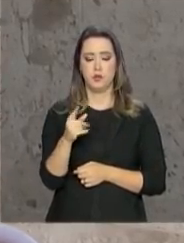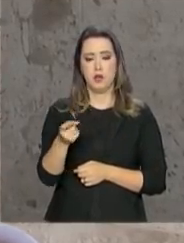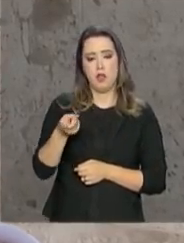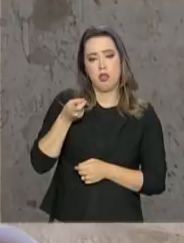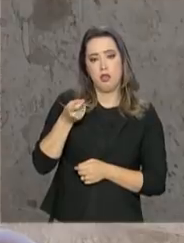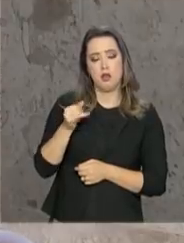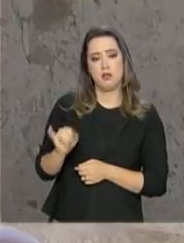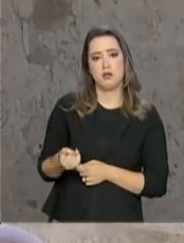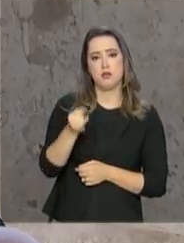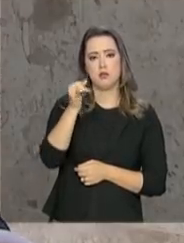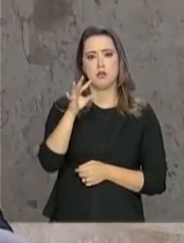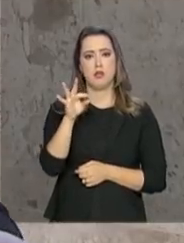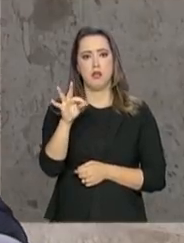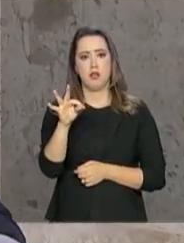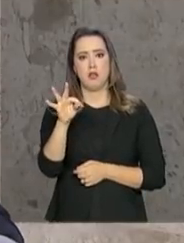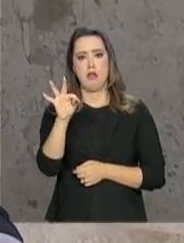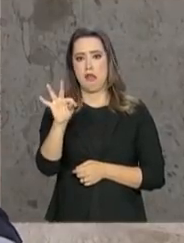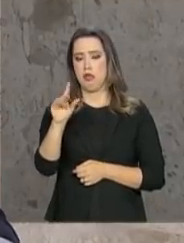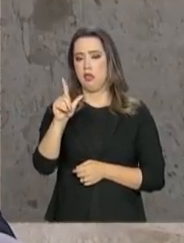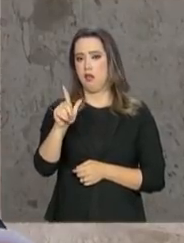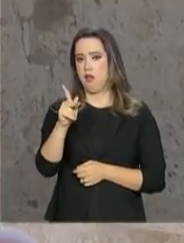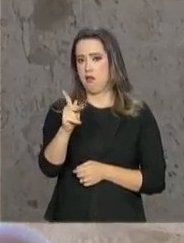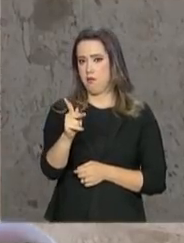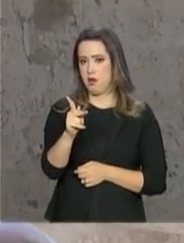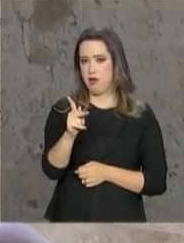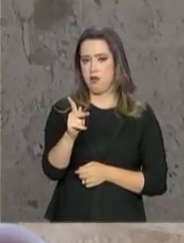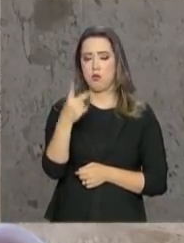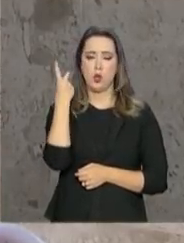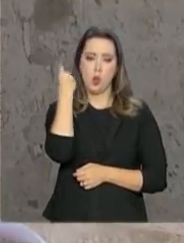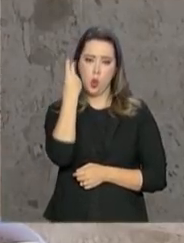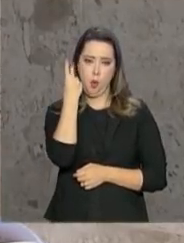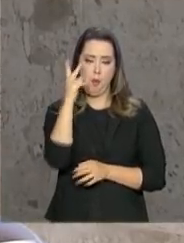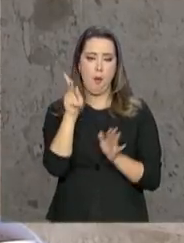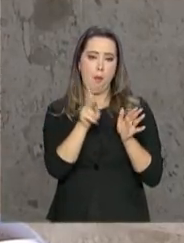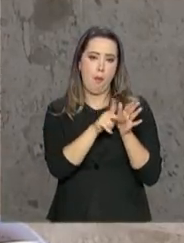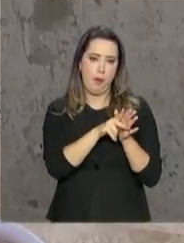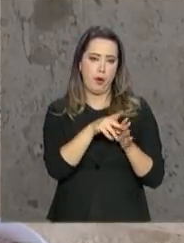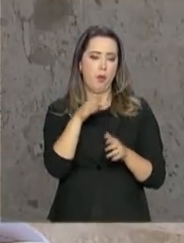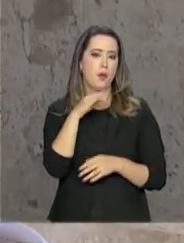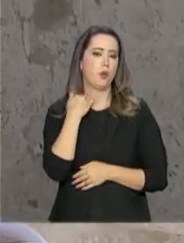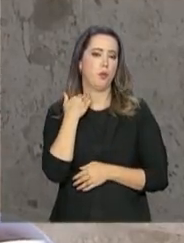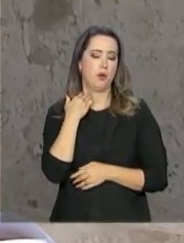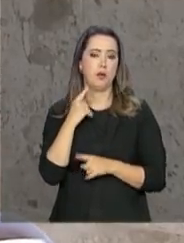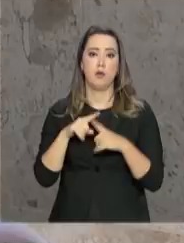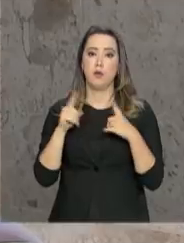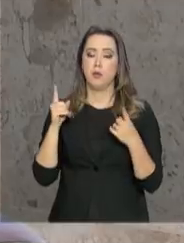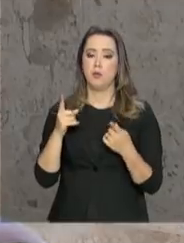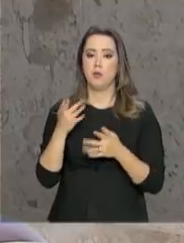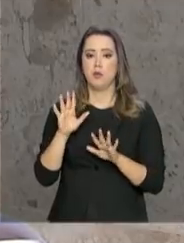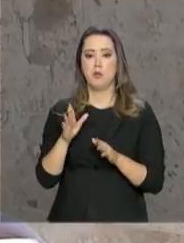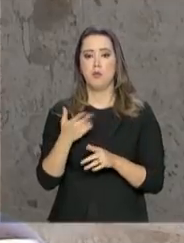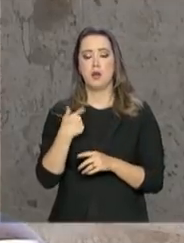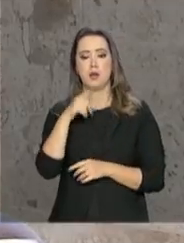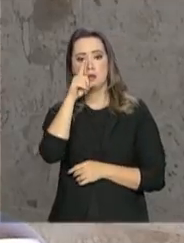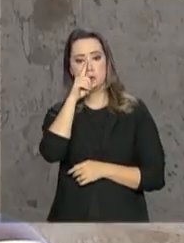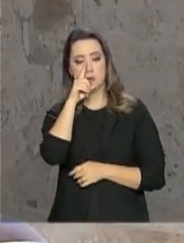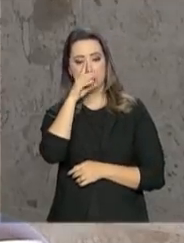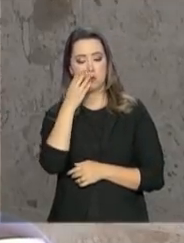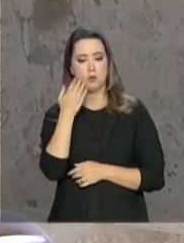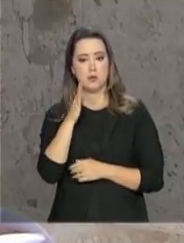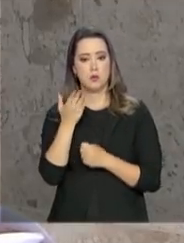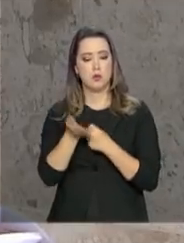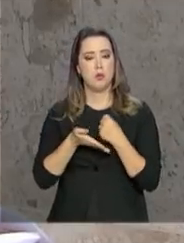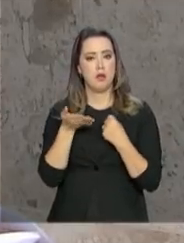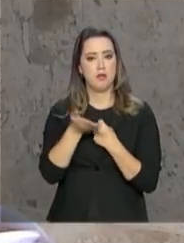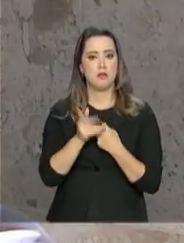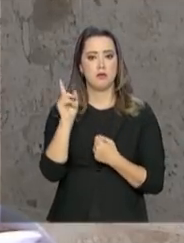são tlp a taxa do normal do do banco mas o spred de risco e os prédios básico